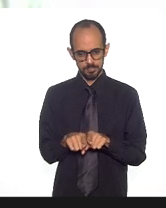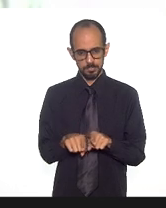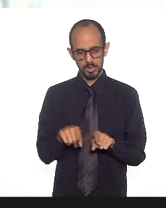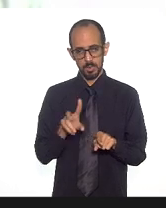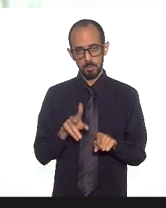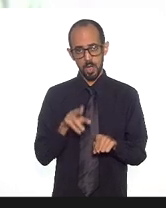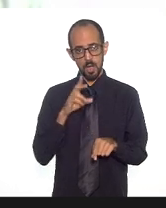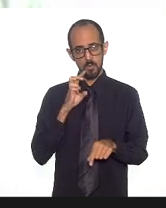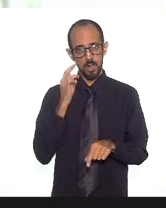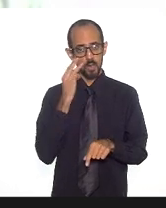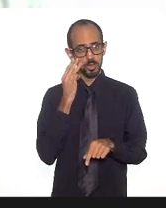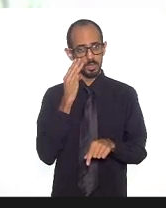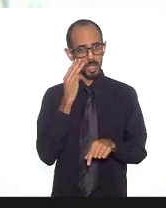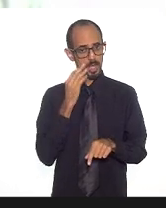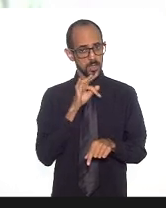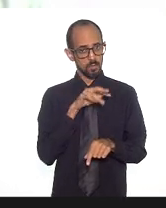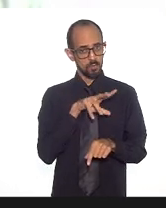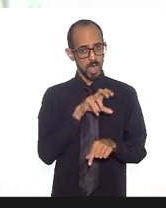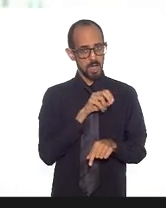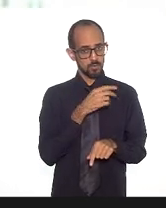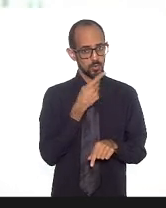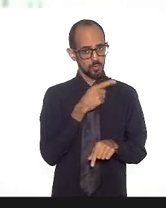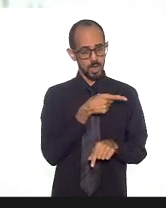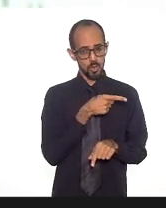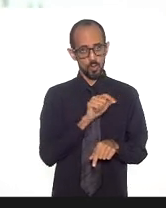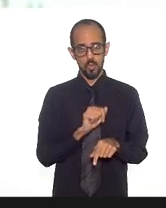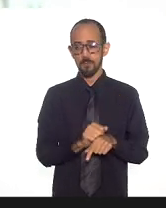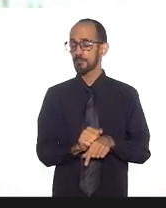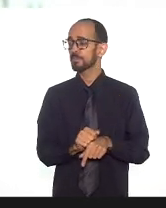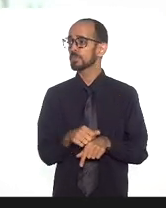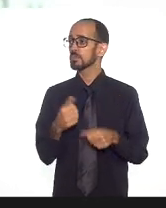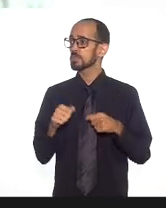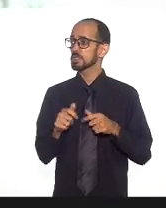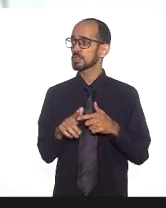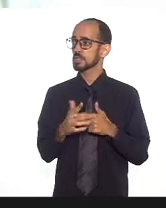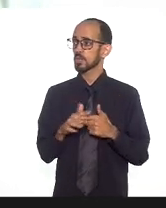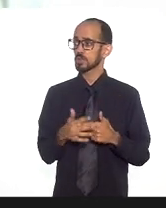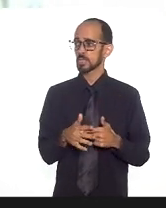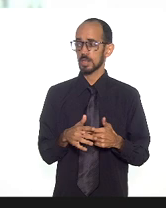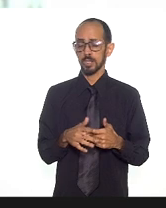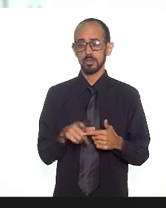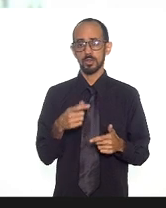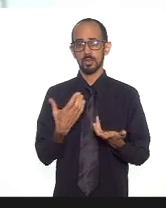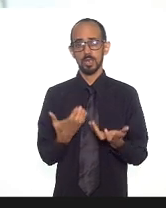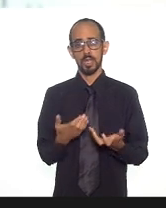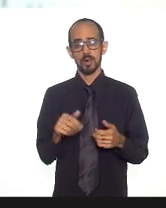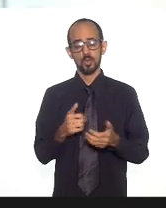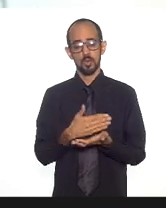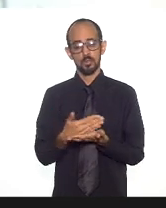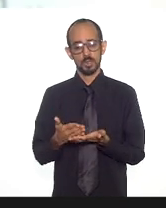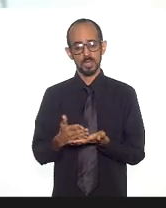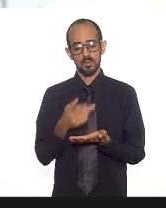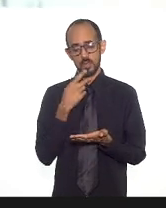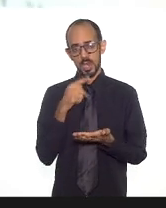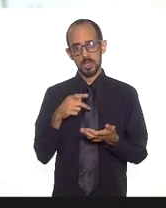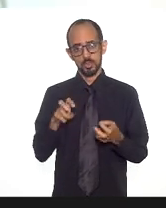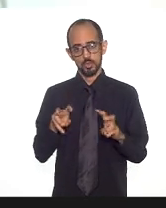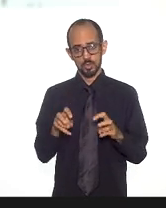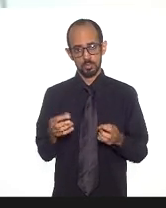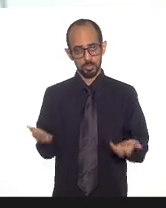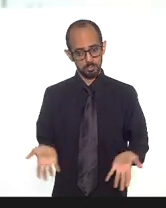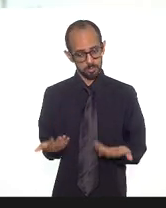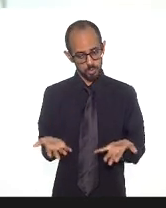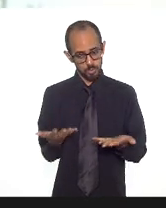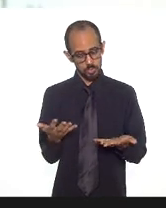Flávio Serafim, e isso precisa ser corrigido. Eu vou começar, então, enfatizando a questão da progressão e promoção, além do que eu já falei,